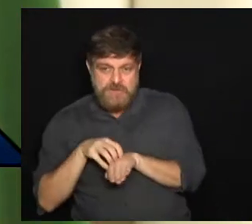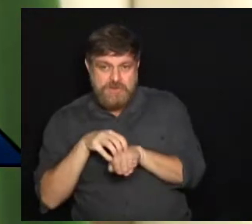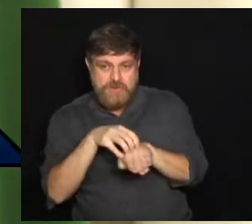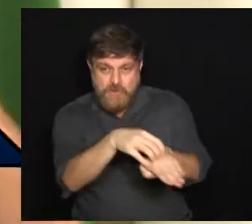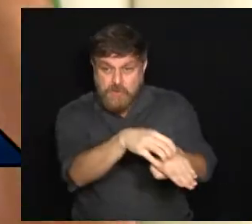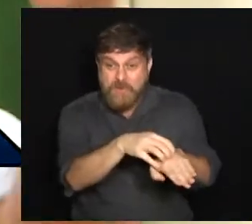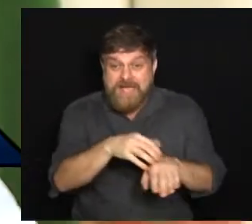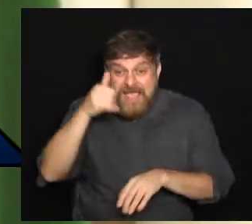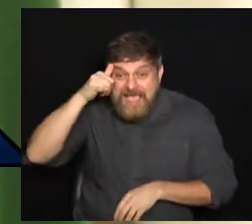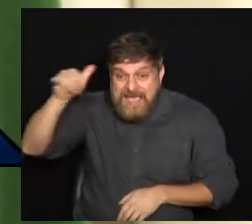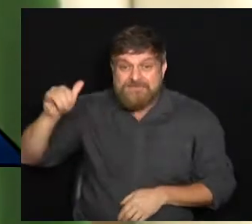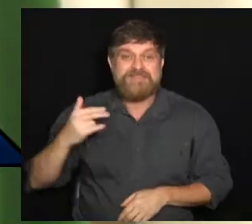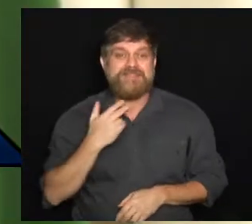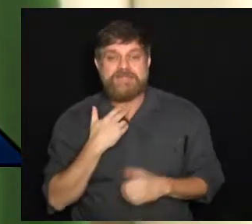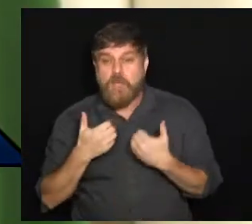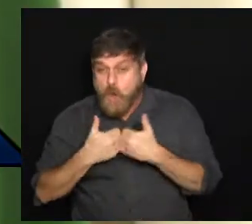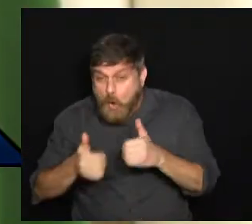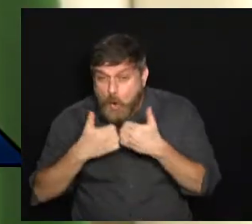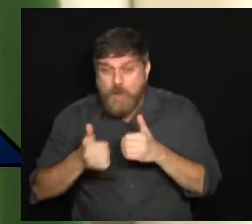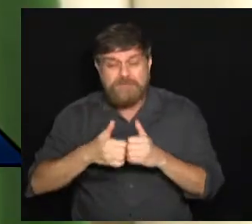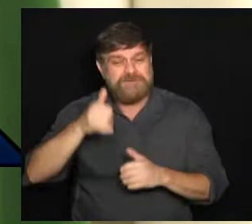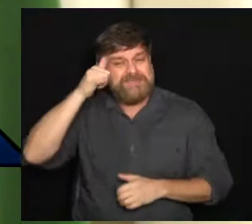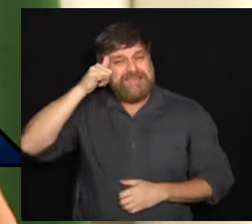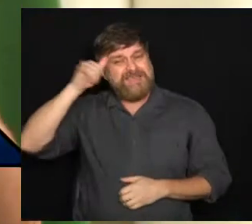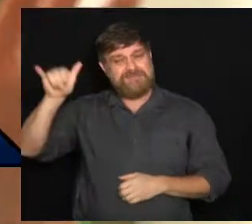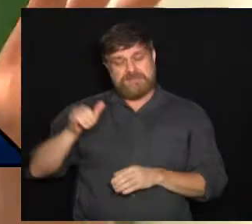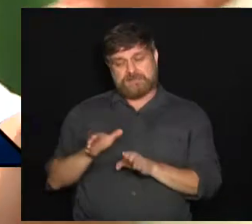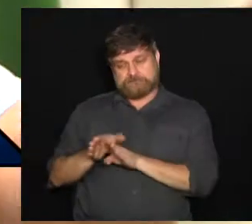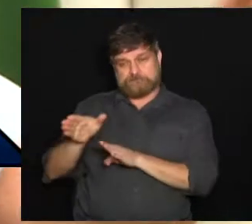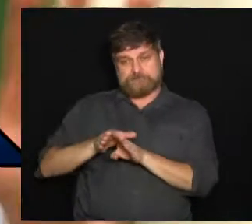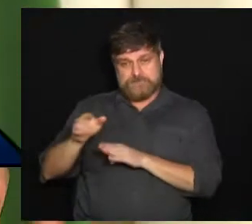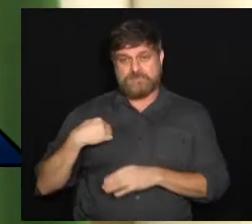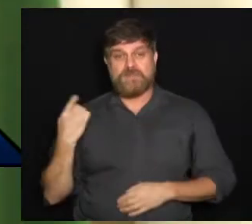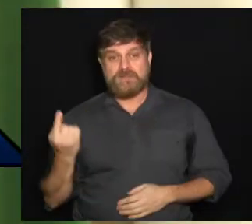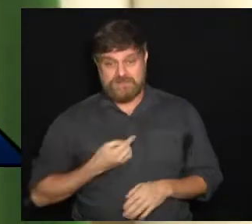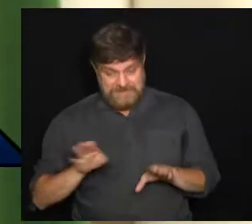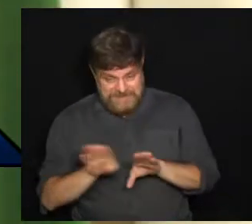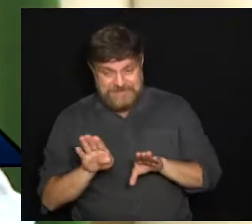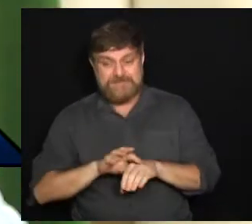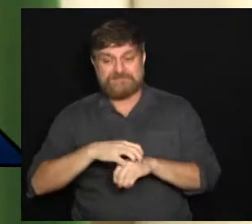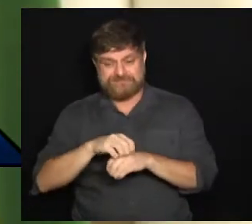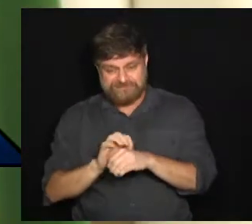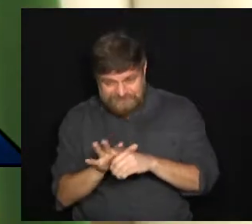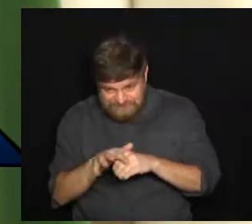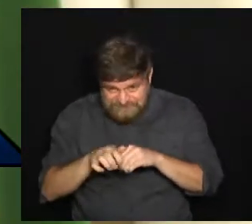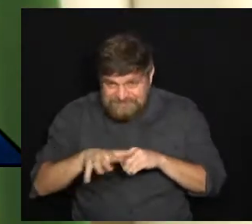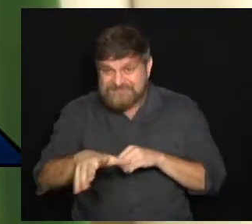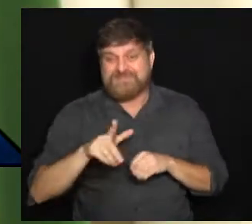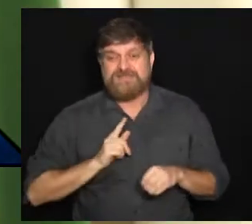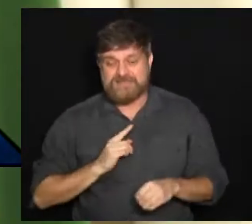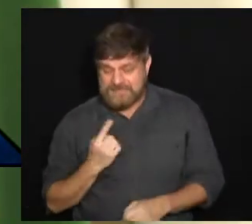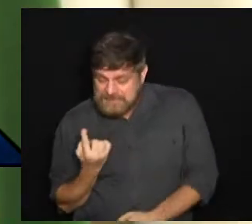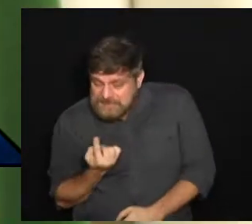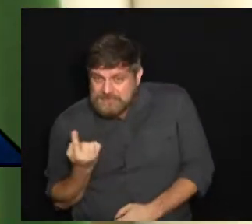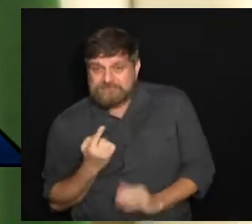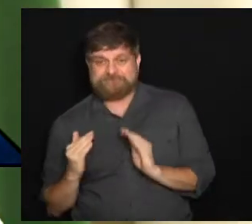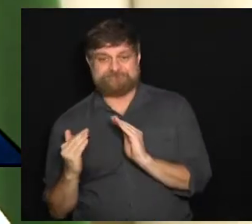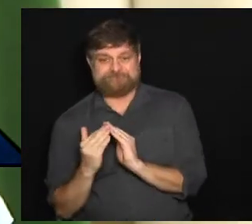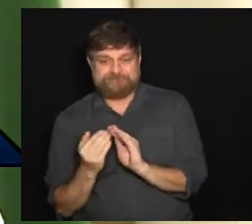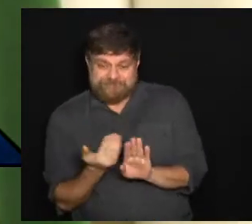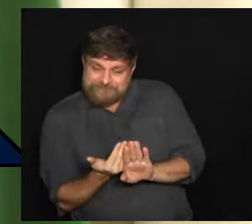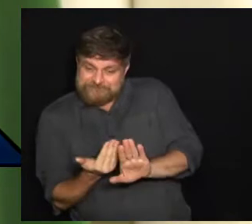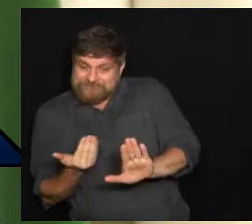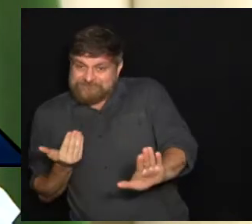para evitar entrar em avião, entrar em ônibus. Nós vamos provavelmente ainda estar em algum grau de restrição de socialização, se